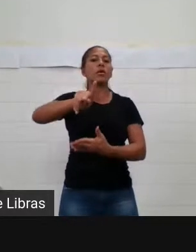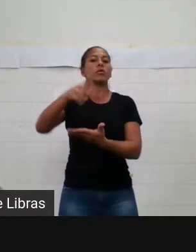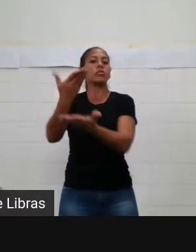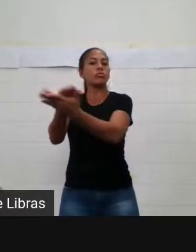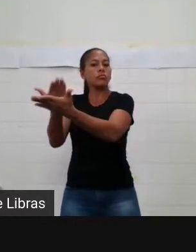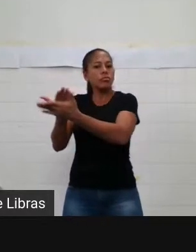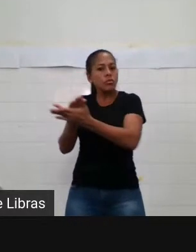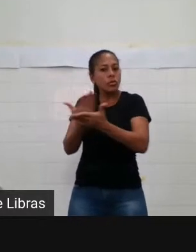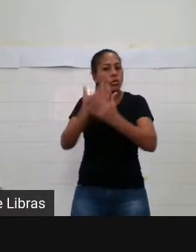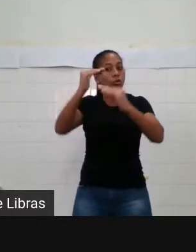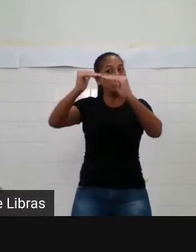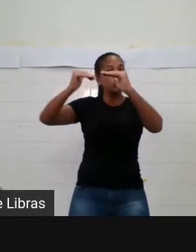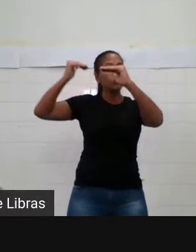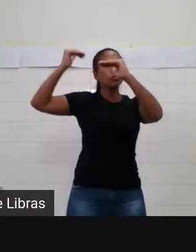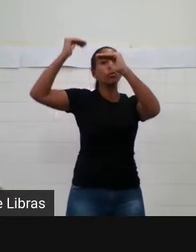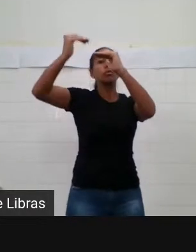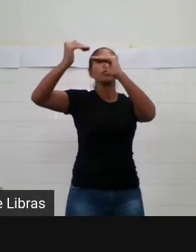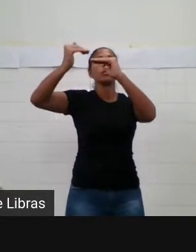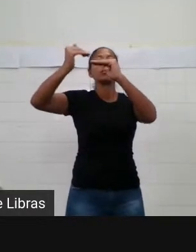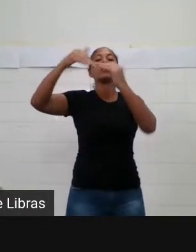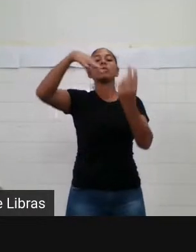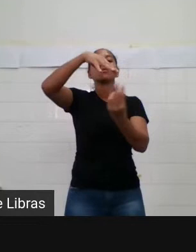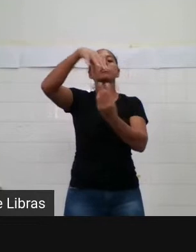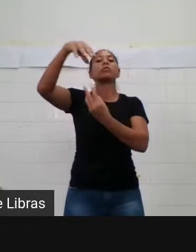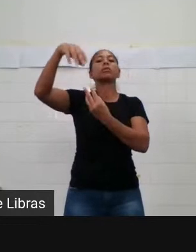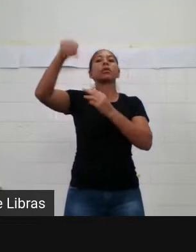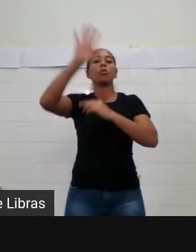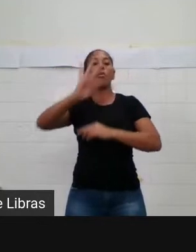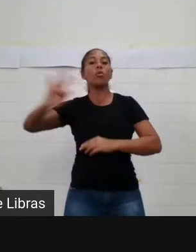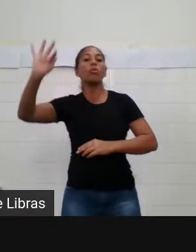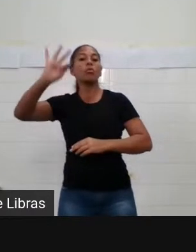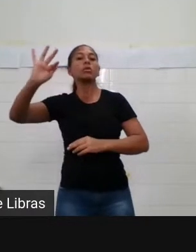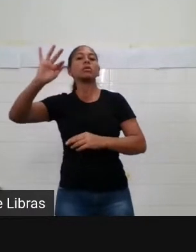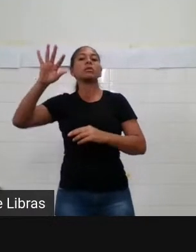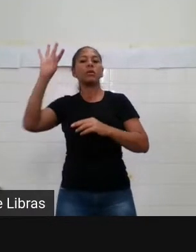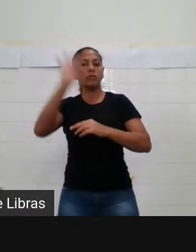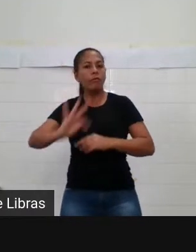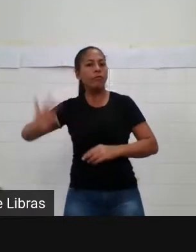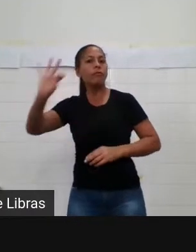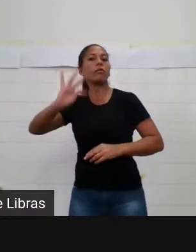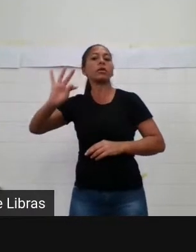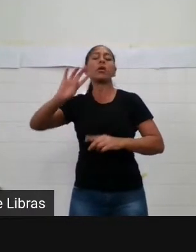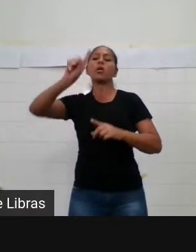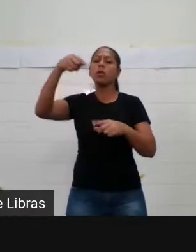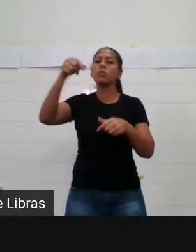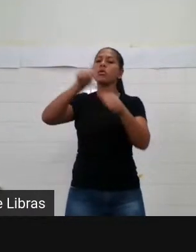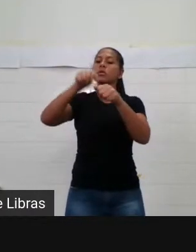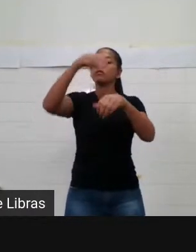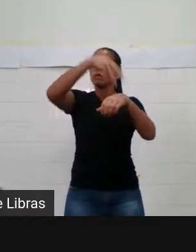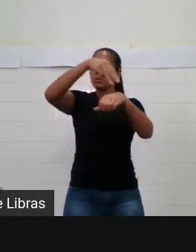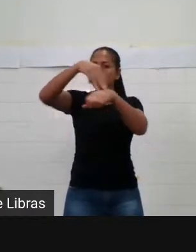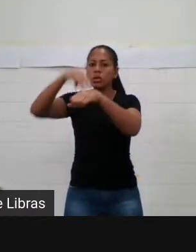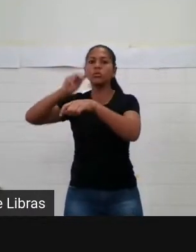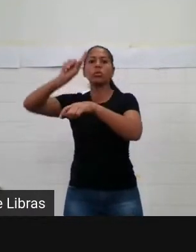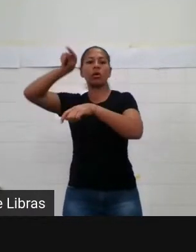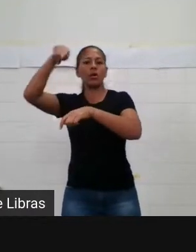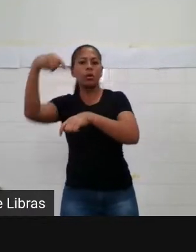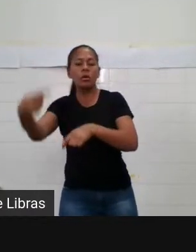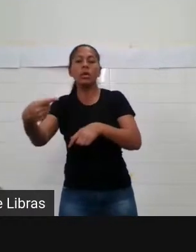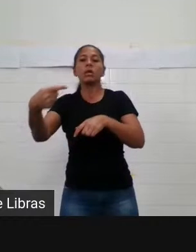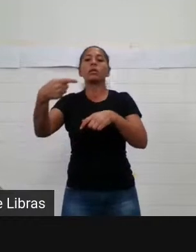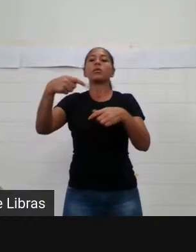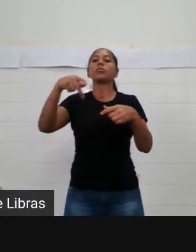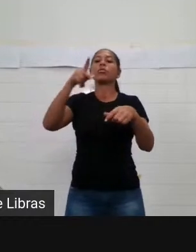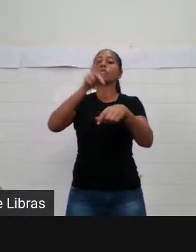superiores na Universidade Federal do Rio de Janeiro, ela faz a graduação, depois ela faz o mestrado na PUC do Rio e o doutorado ela faz na Universidade